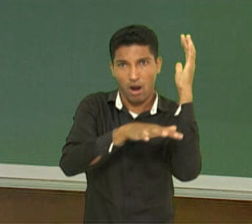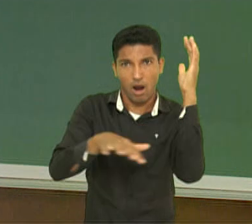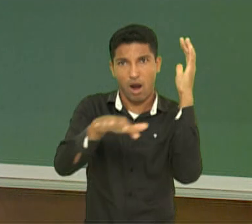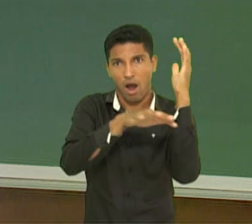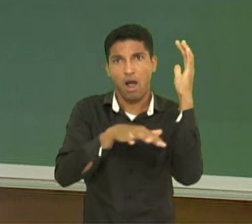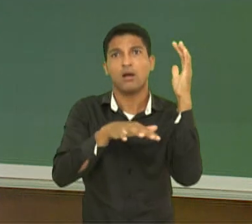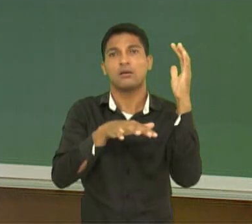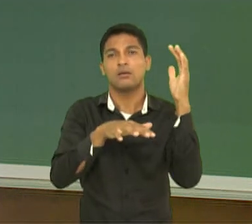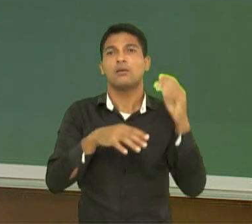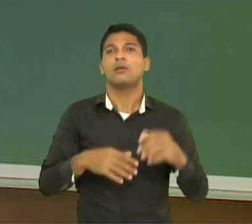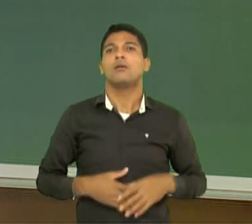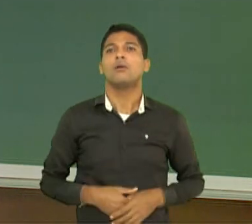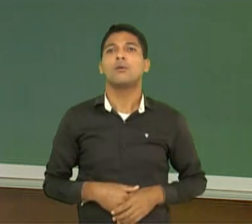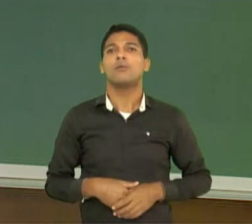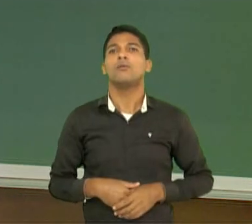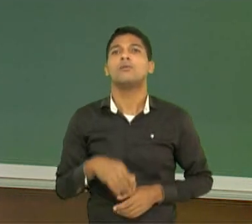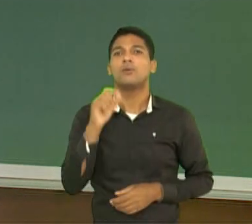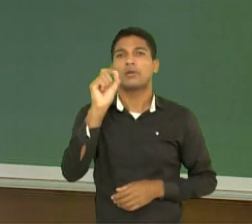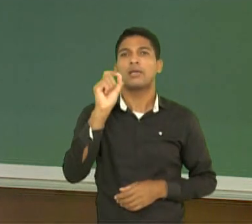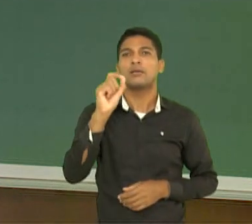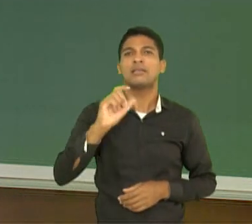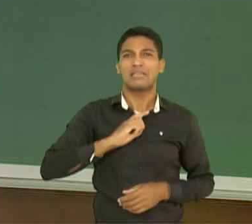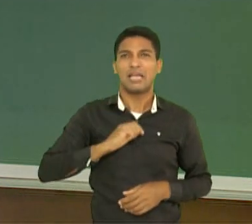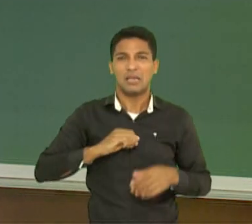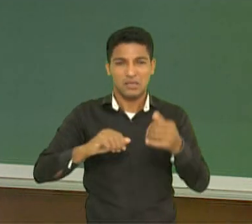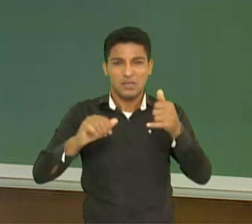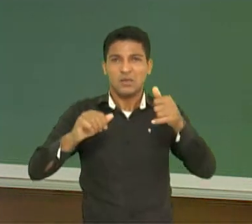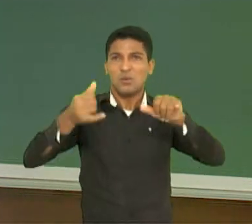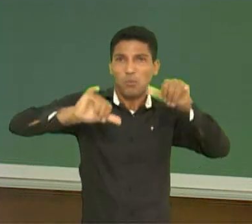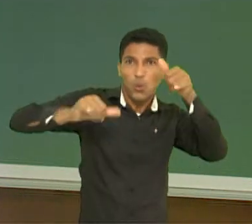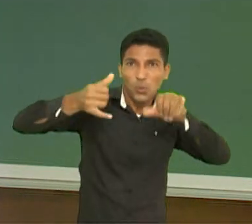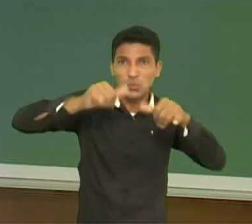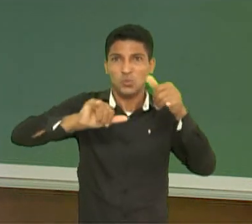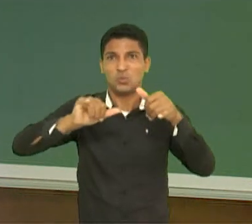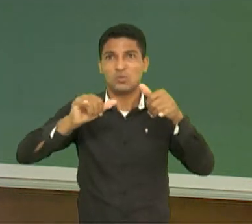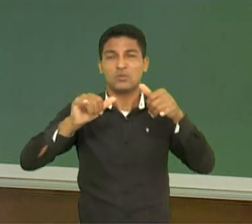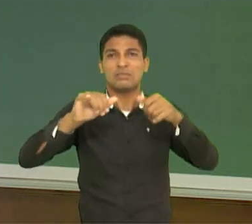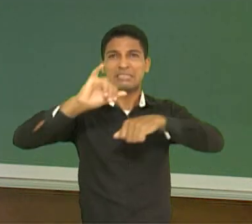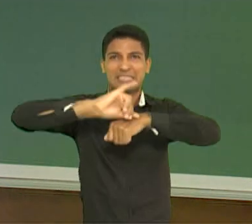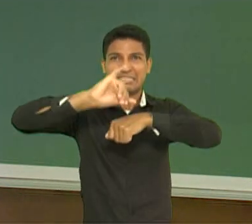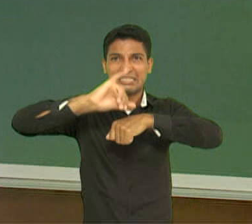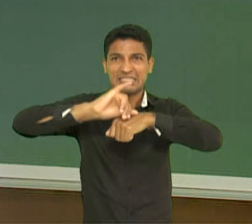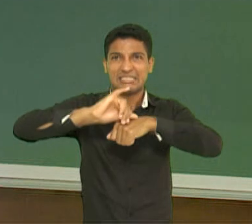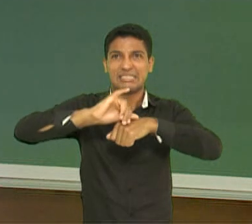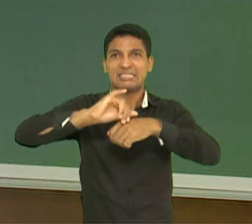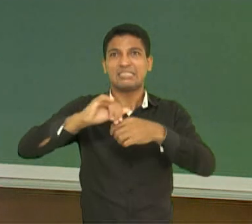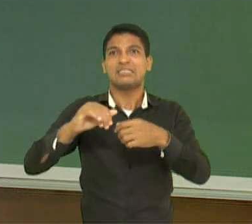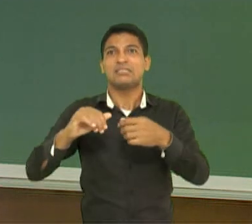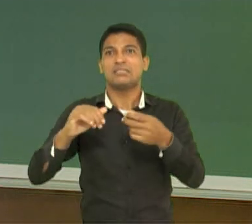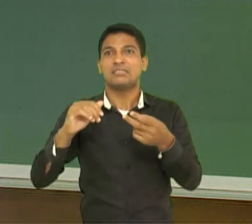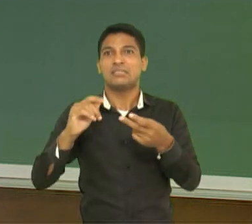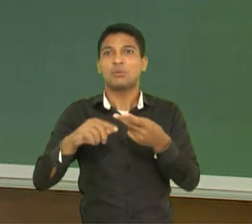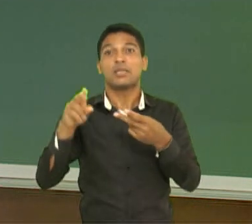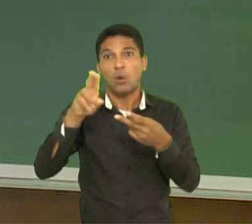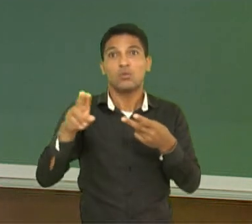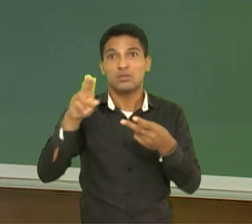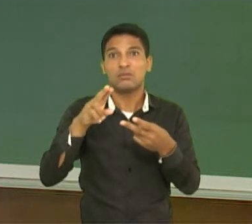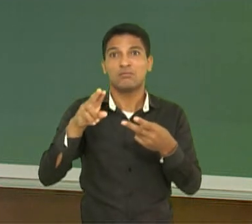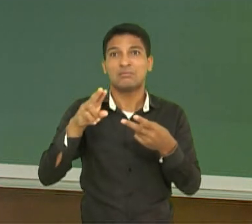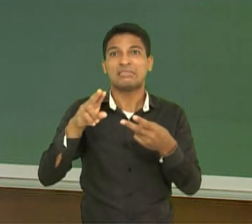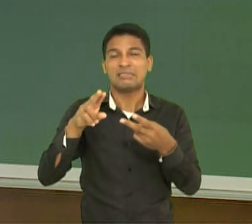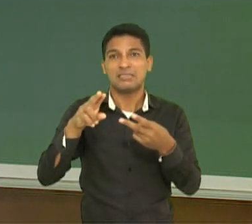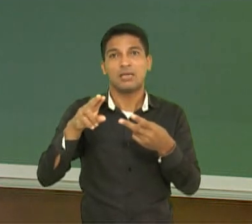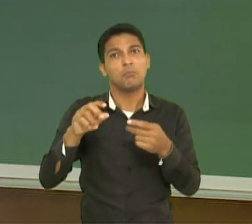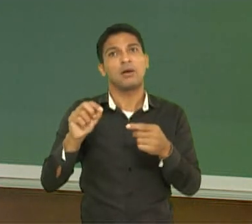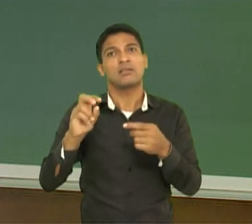produtos que estão sendo usados em escala mundial sem que nós tenhamos tempo de ter estudos prévios de como isso